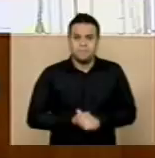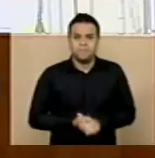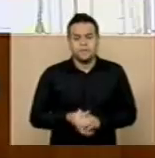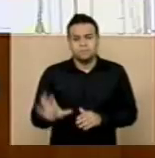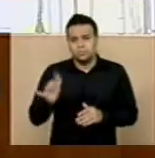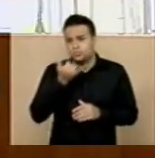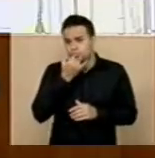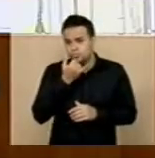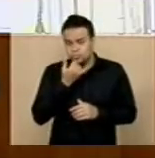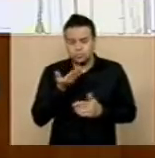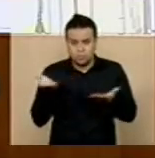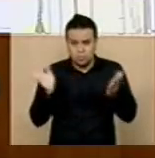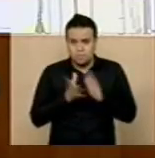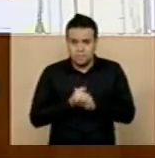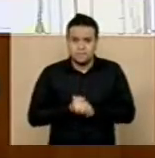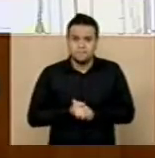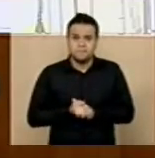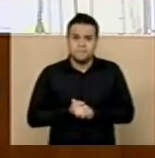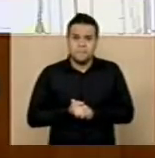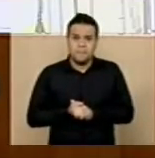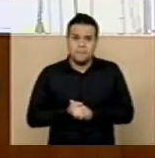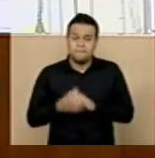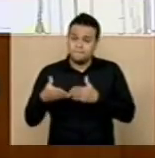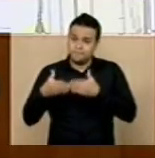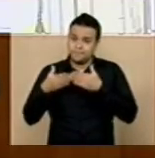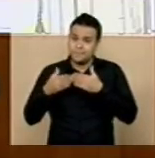vênias da sempre douta